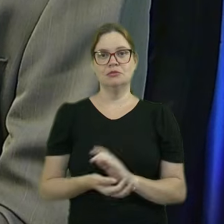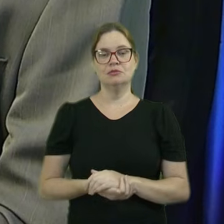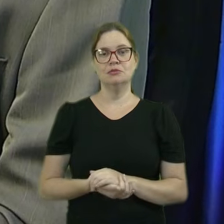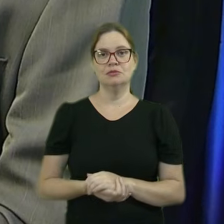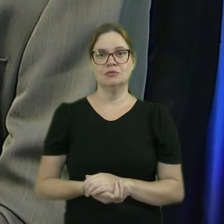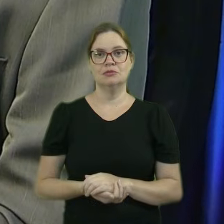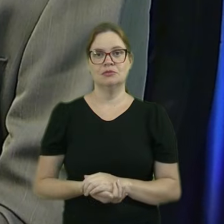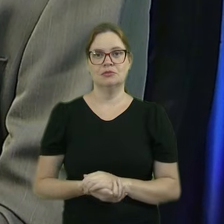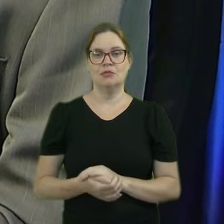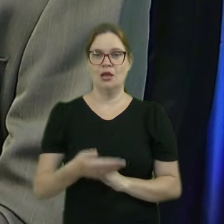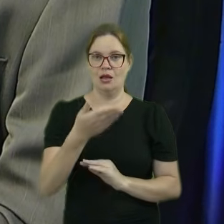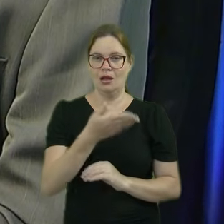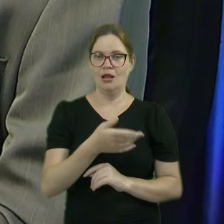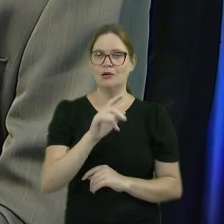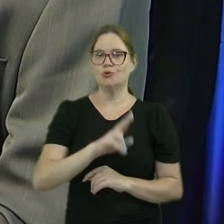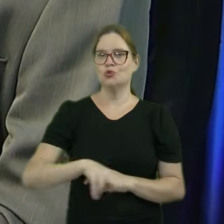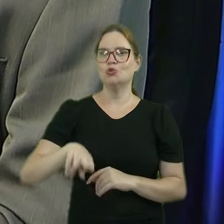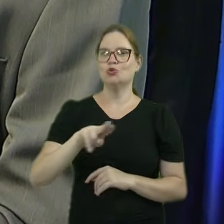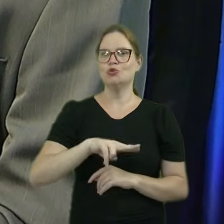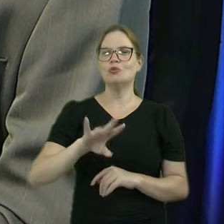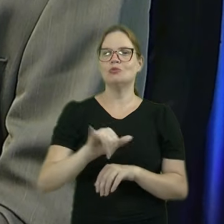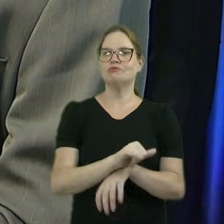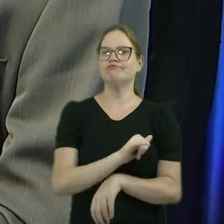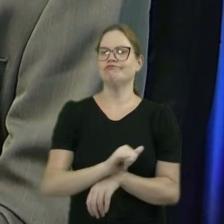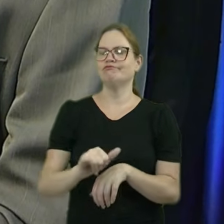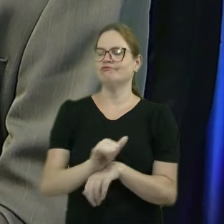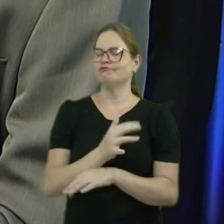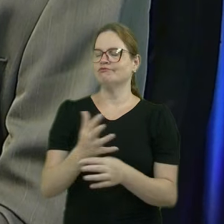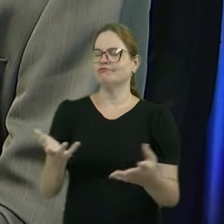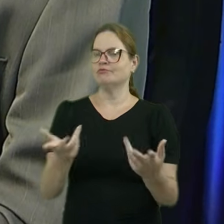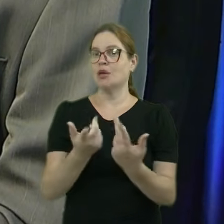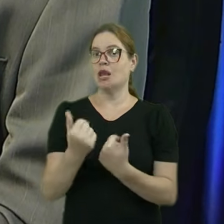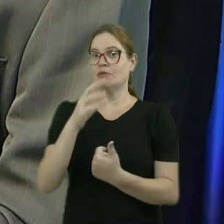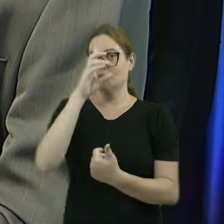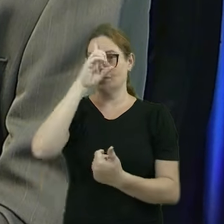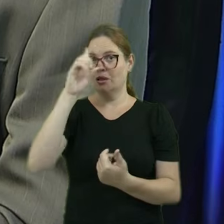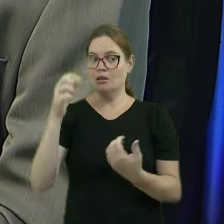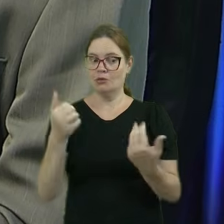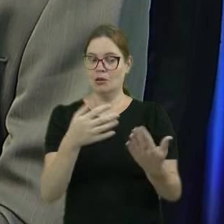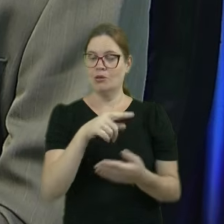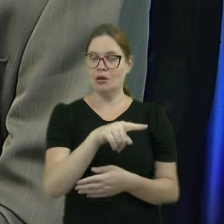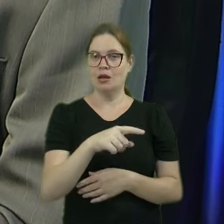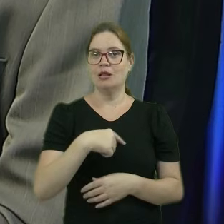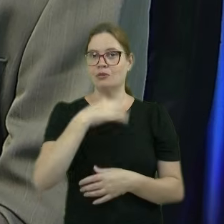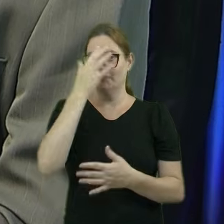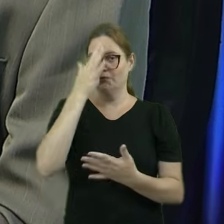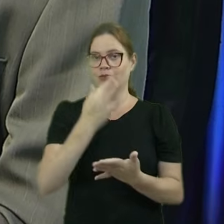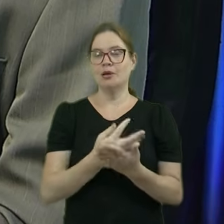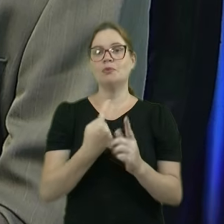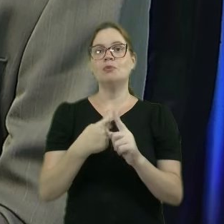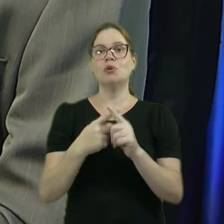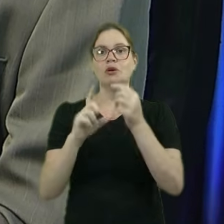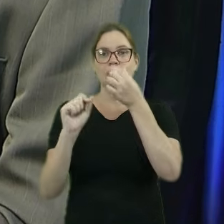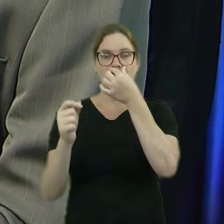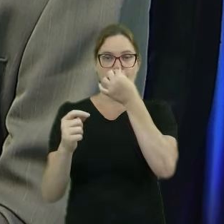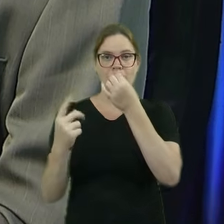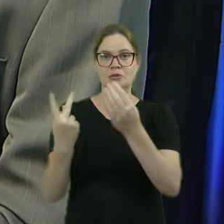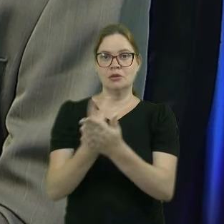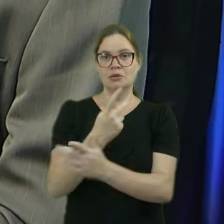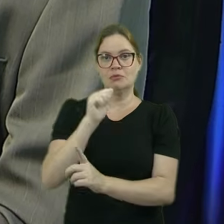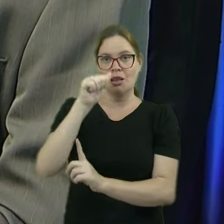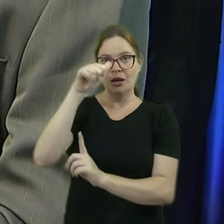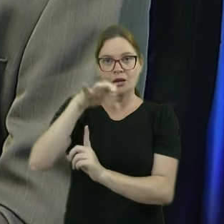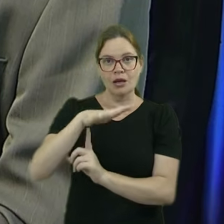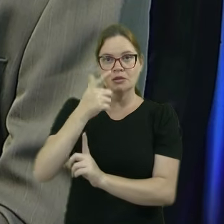usou um recurso maravilhoso que Deus colocou à sua disposição, né? A Bíblia diz: pela graça sois